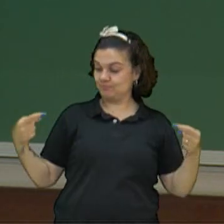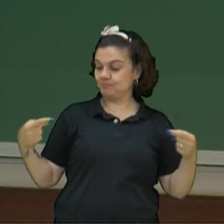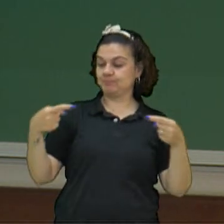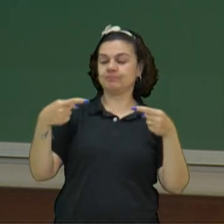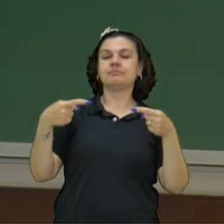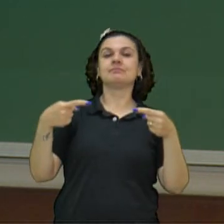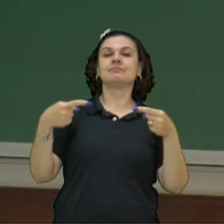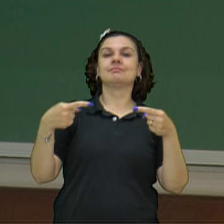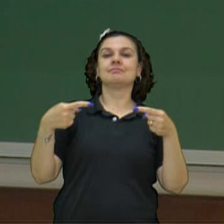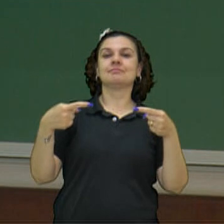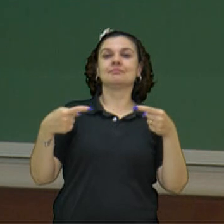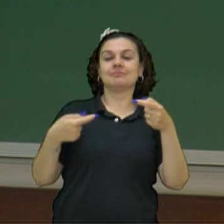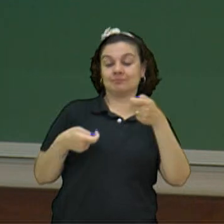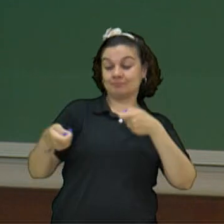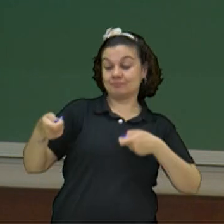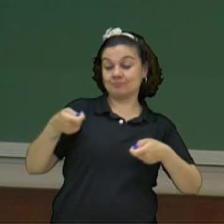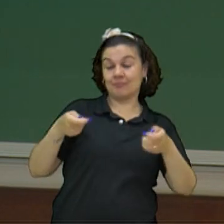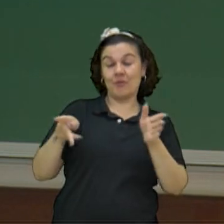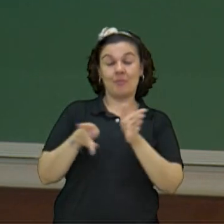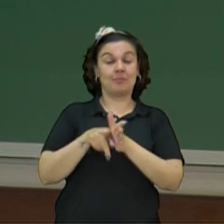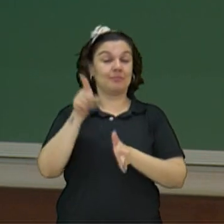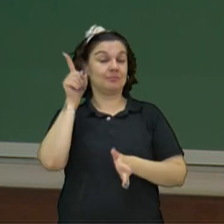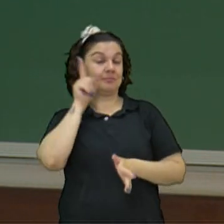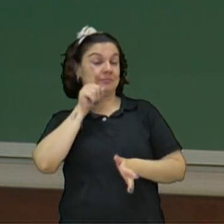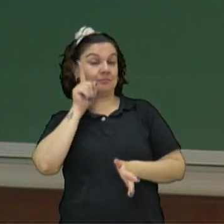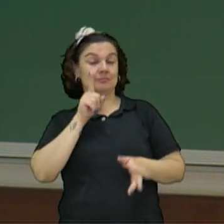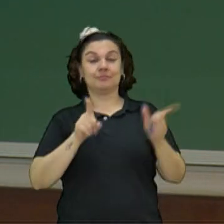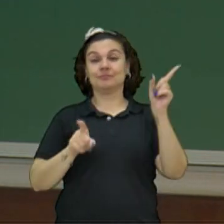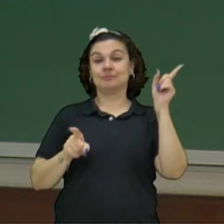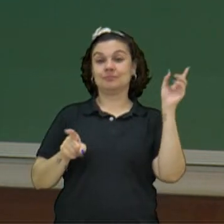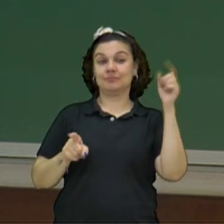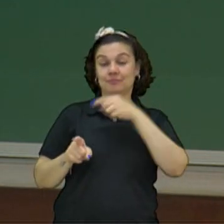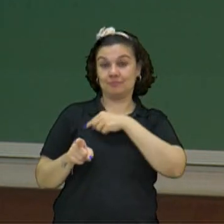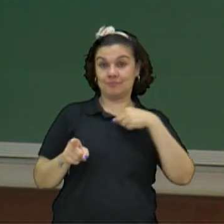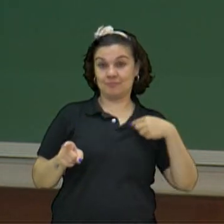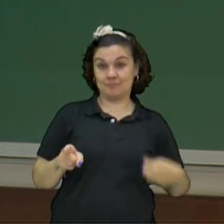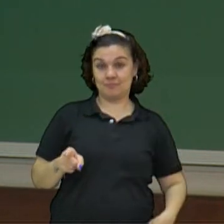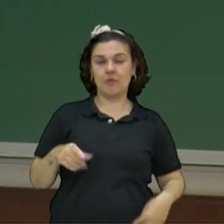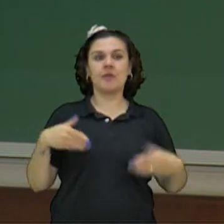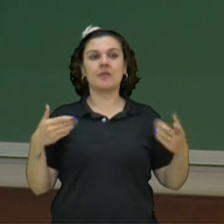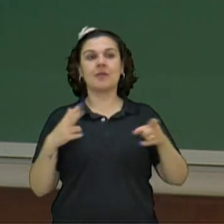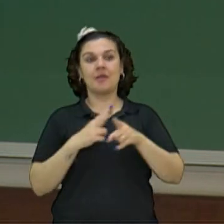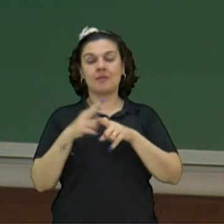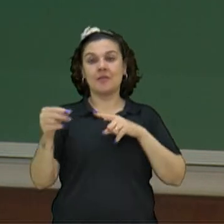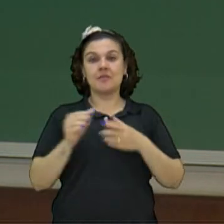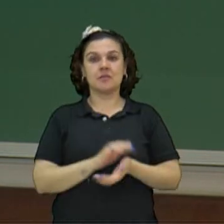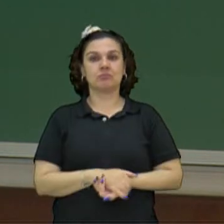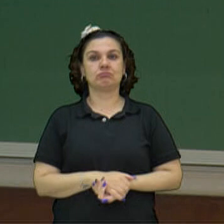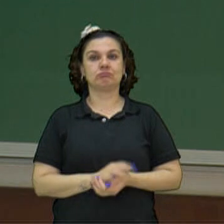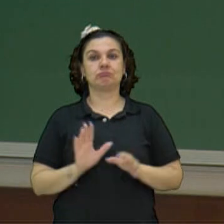guerra comercial entre Estados Unidos e China. Quem vai vencer?